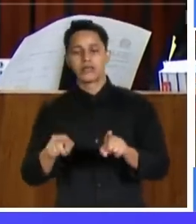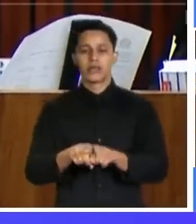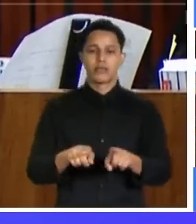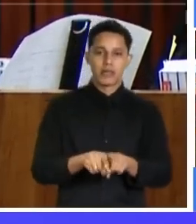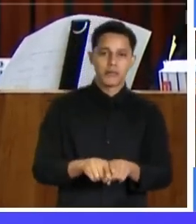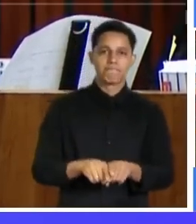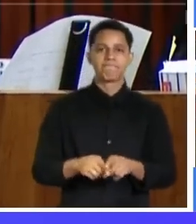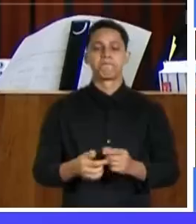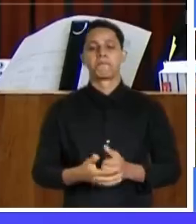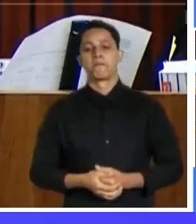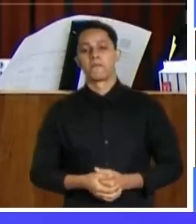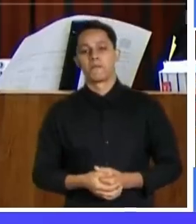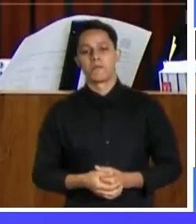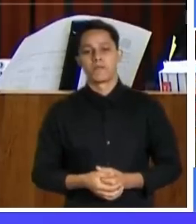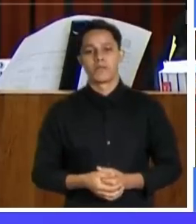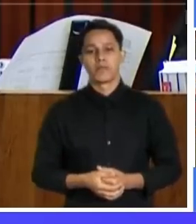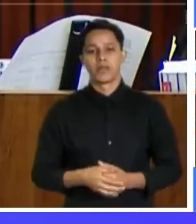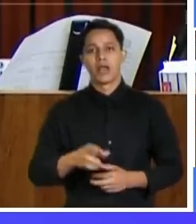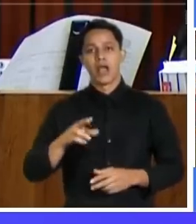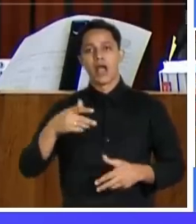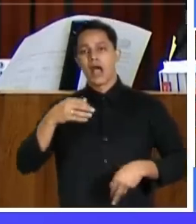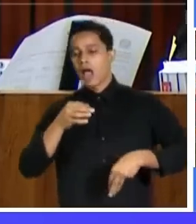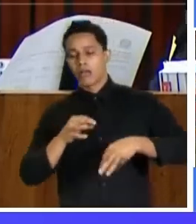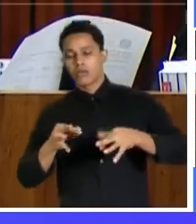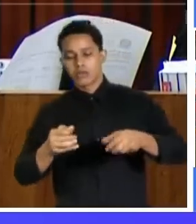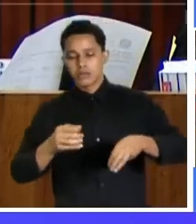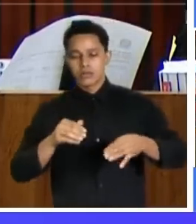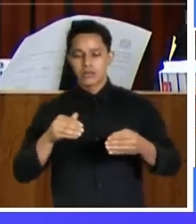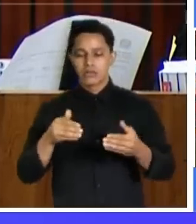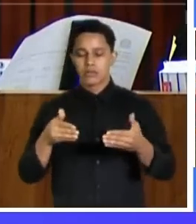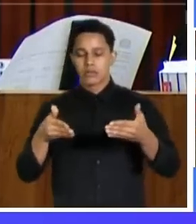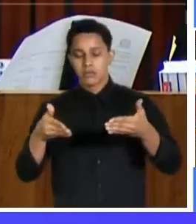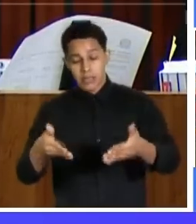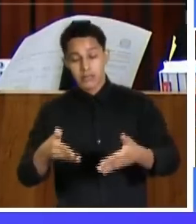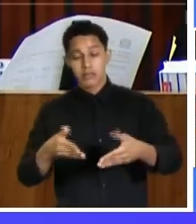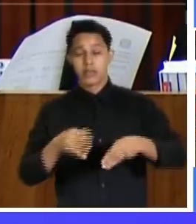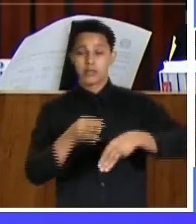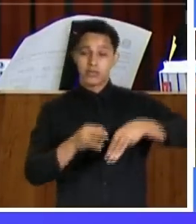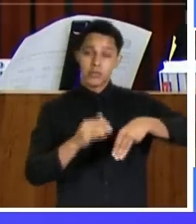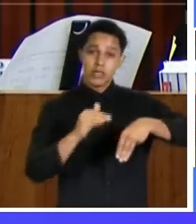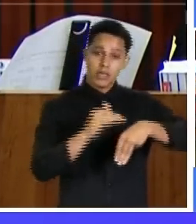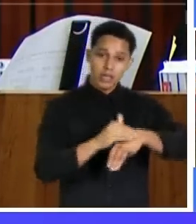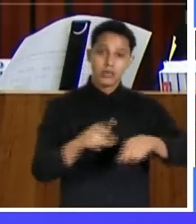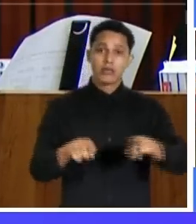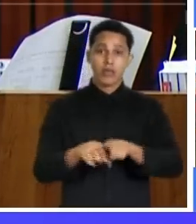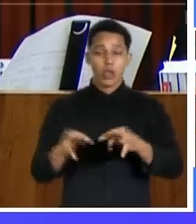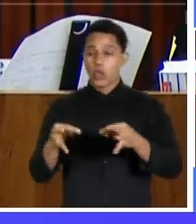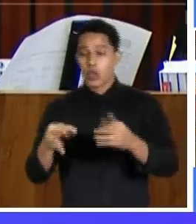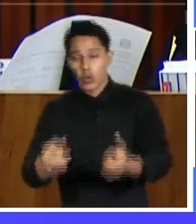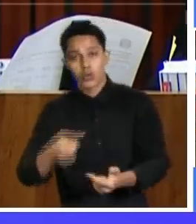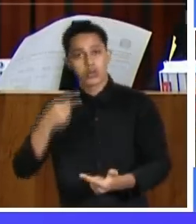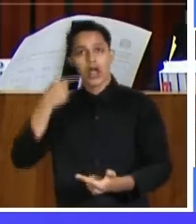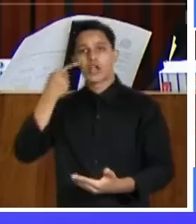cadeia o Alexandre Morais deixou muito claro que o